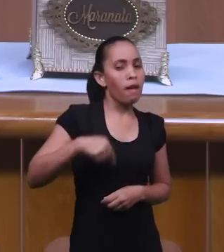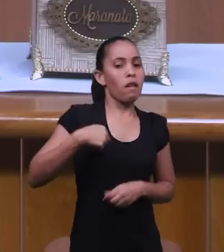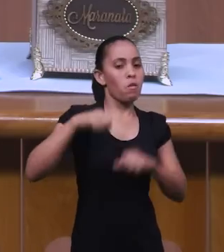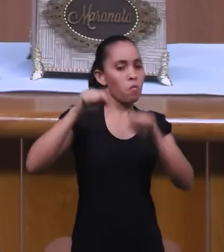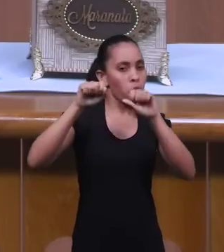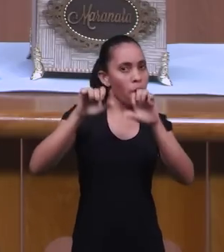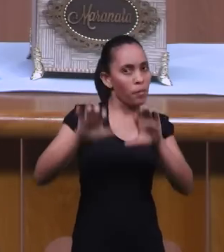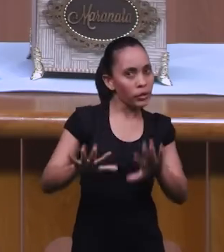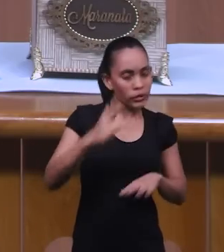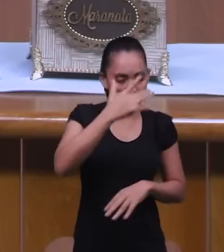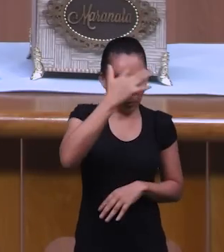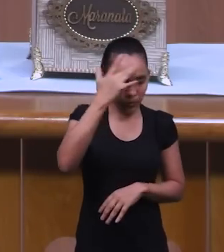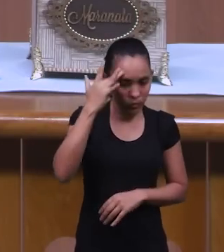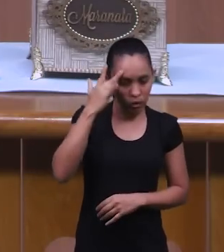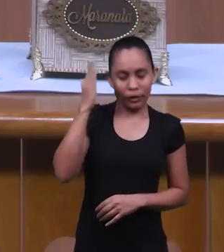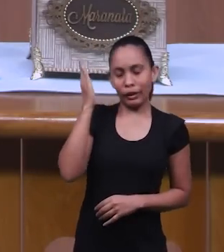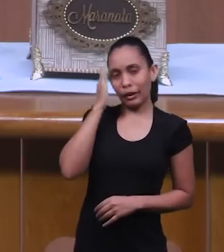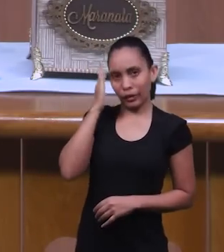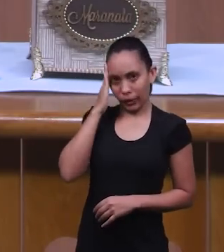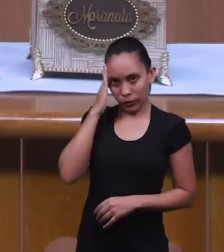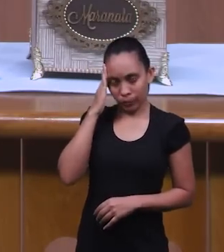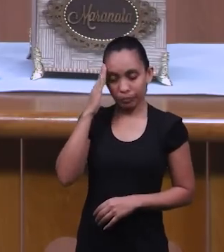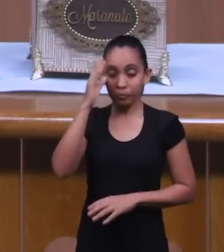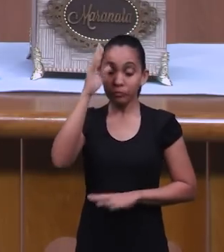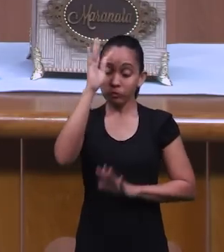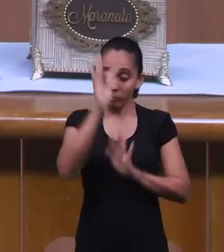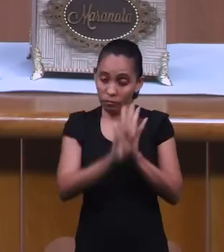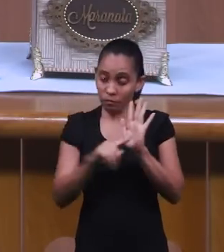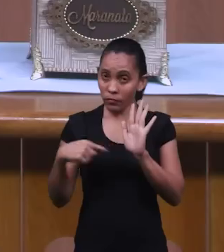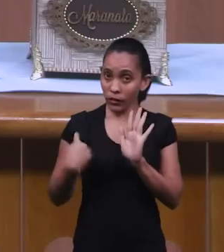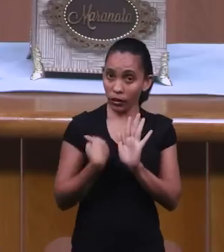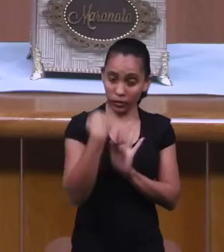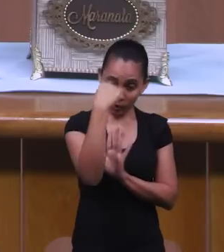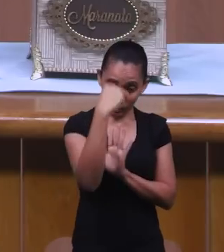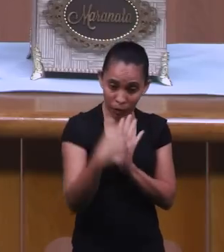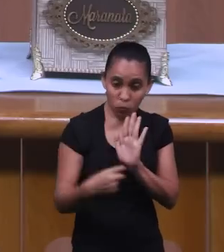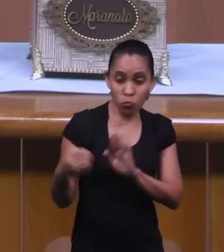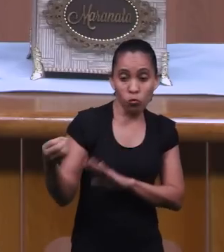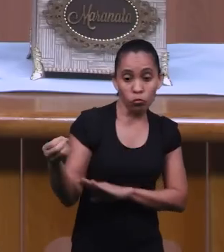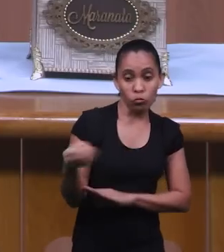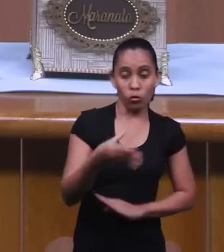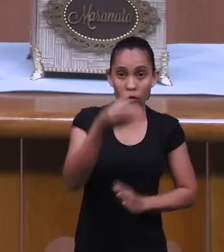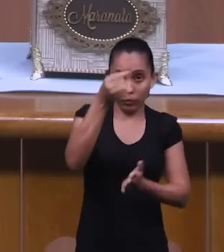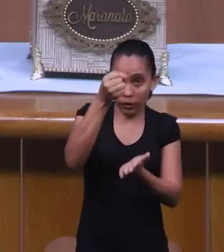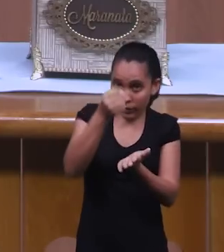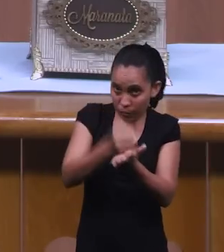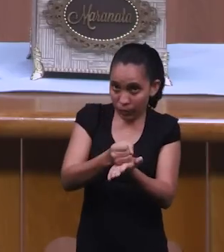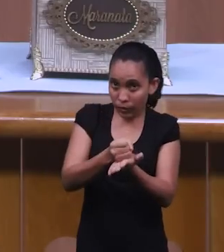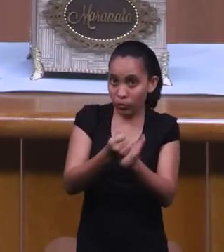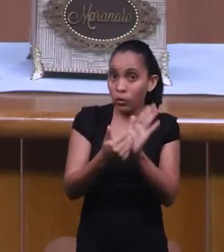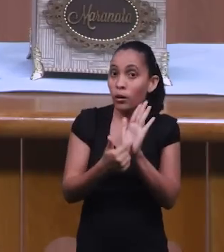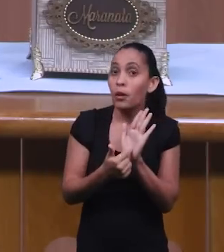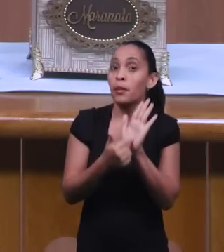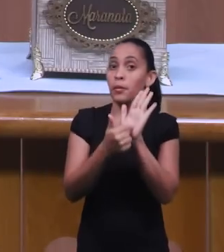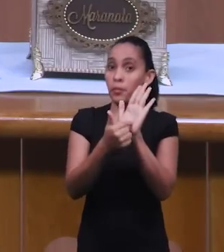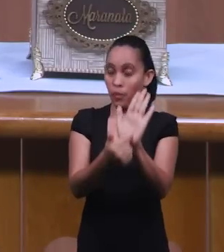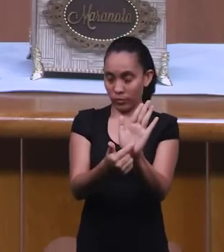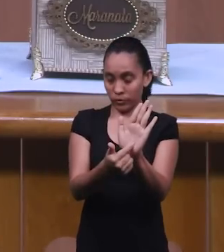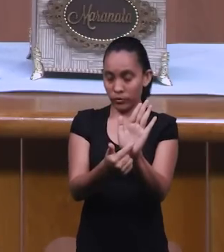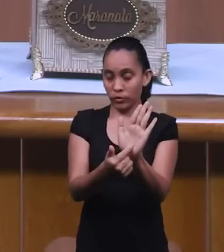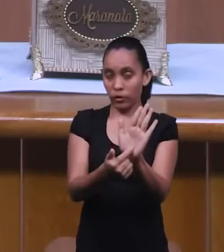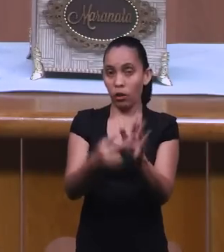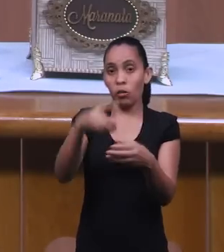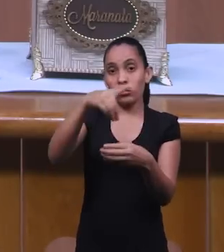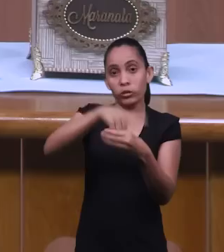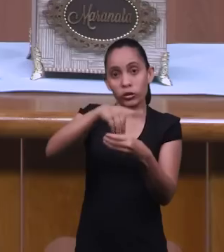para aqueles que compreendem. O texto que lemos em Hebreus está no Novo Testamento e fala do